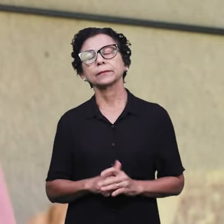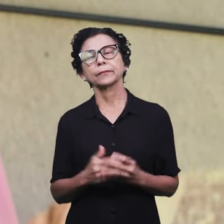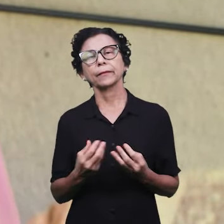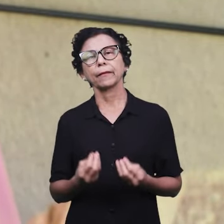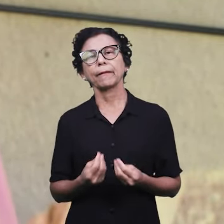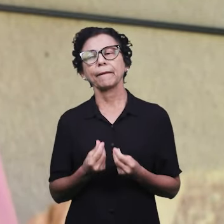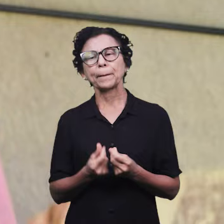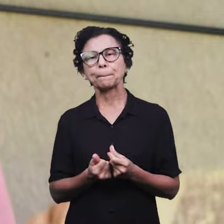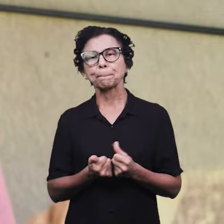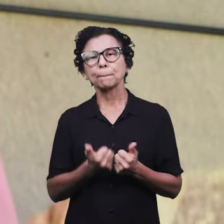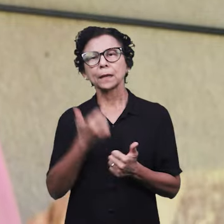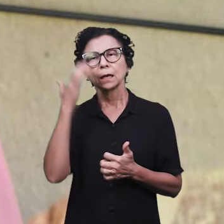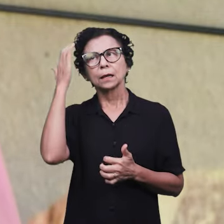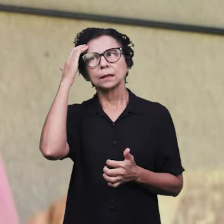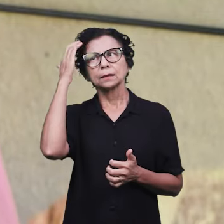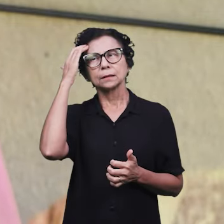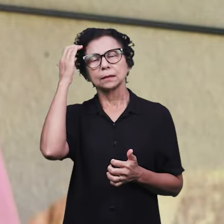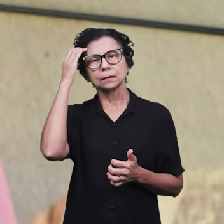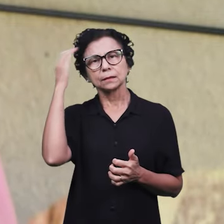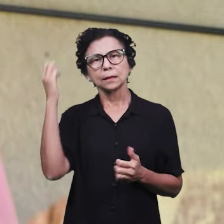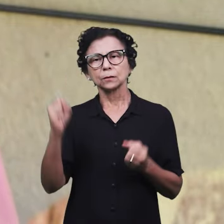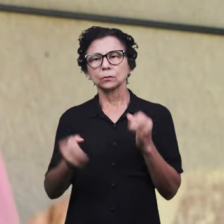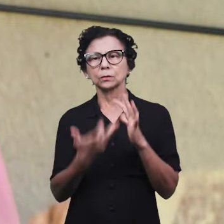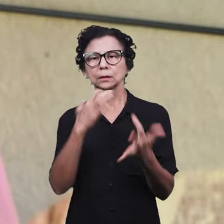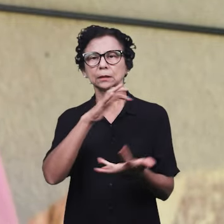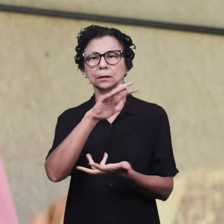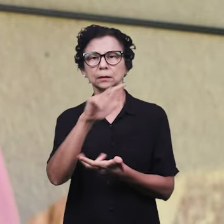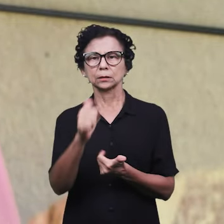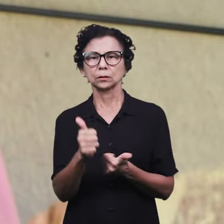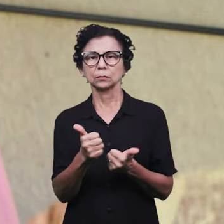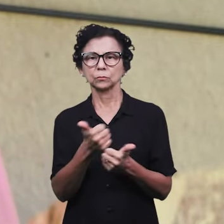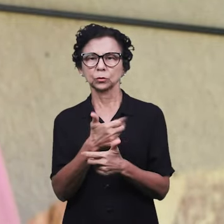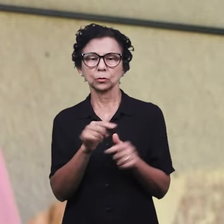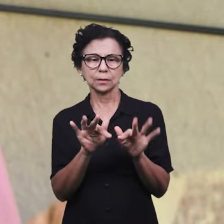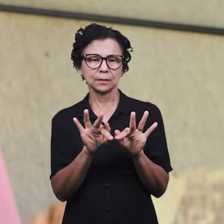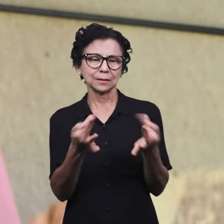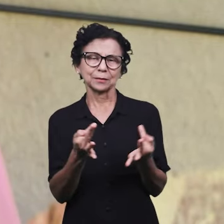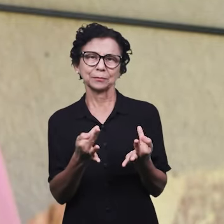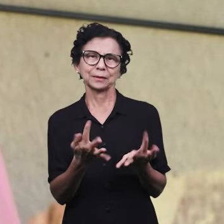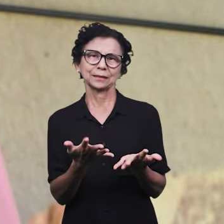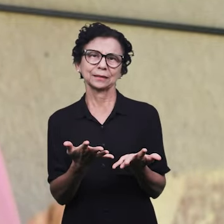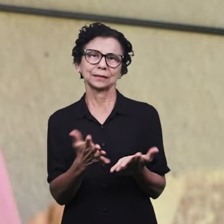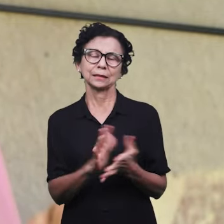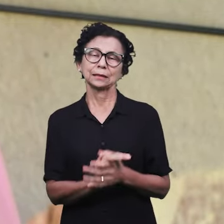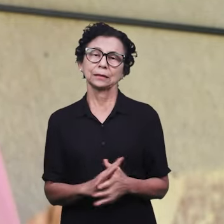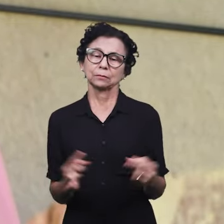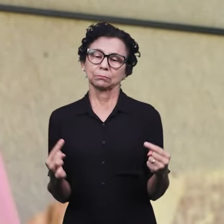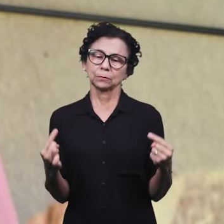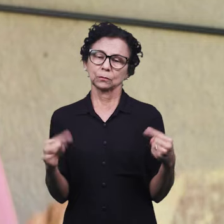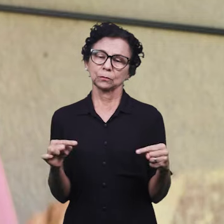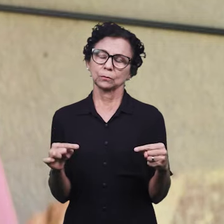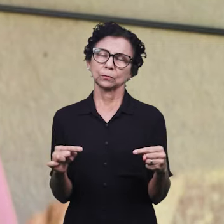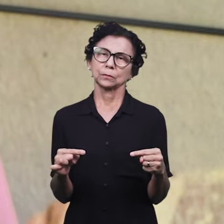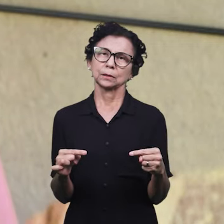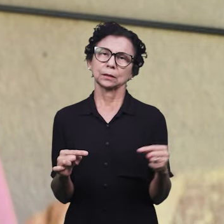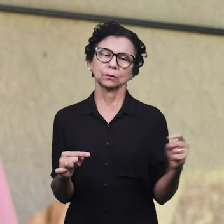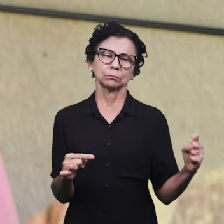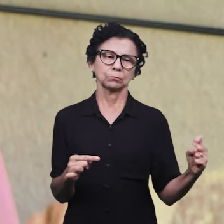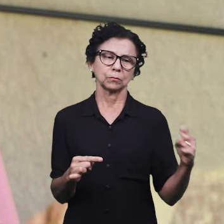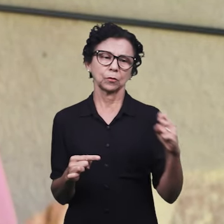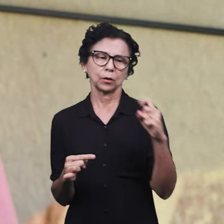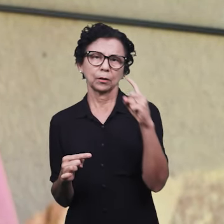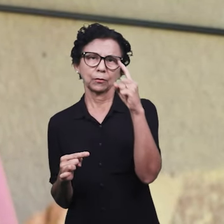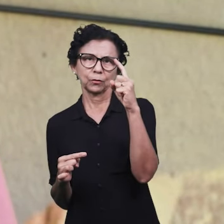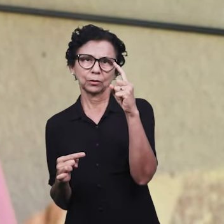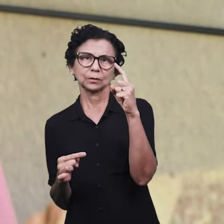complexidade partindo de coisas muito simples. Exatamente. Então, vai de encontro com tudo aquilo que a evolução,